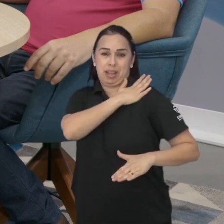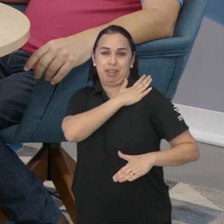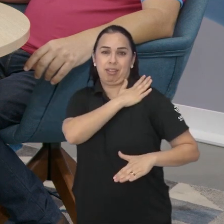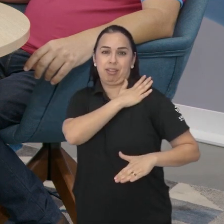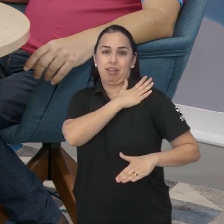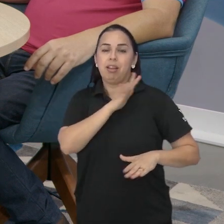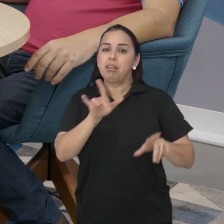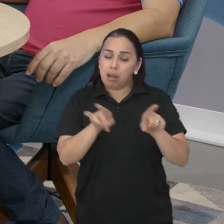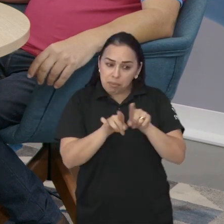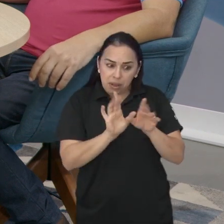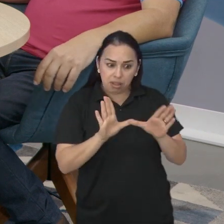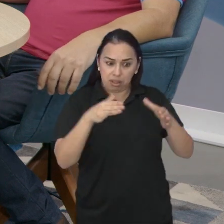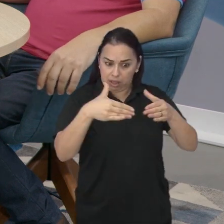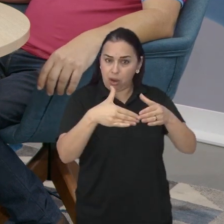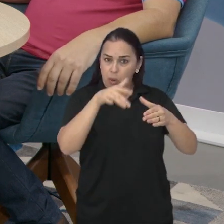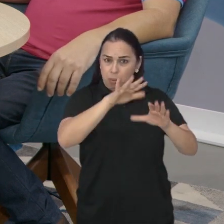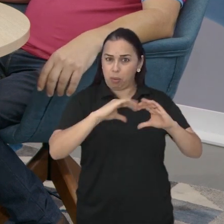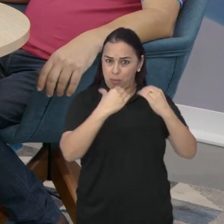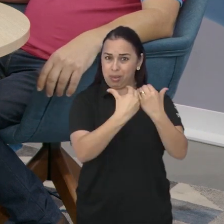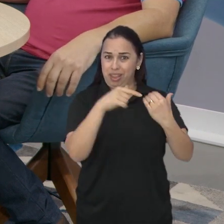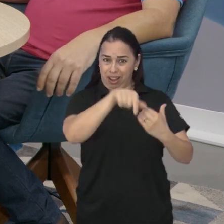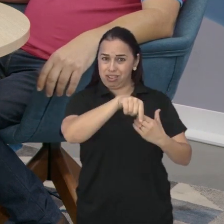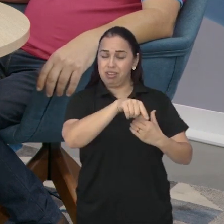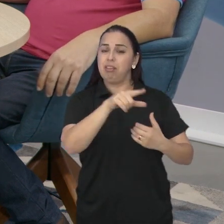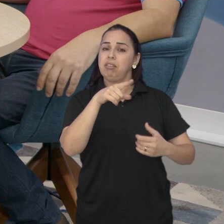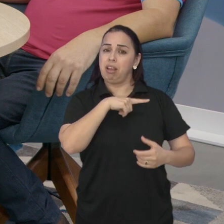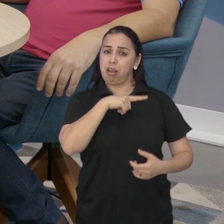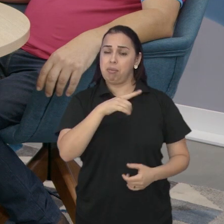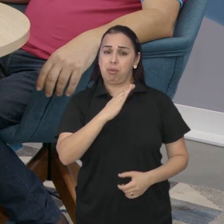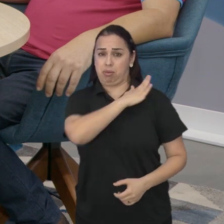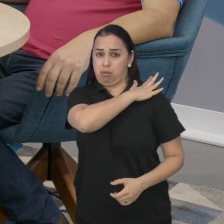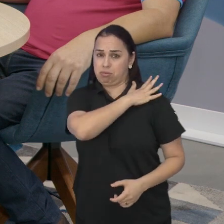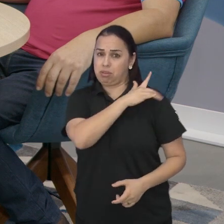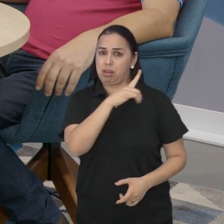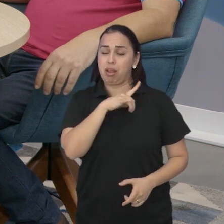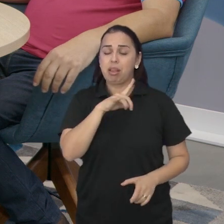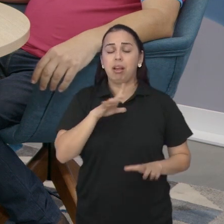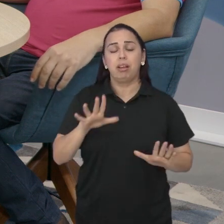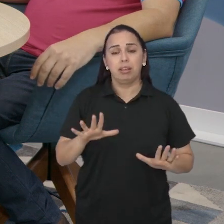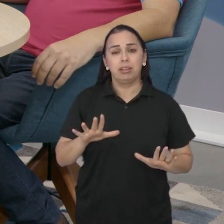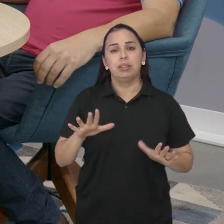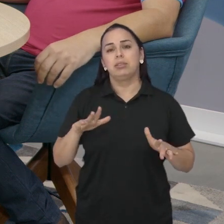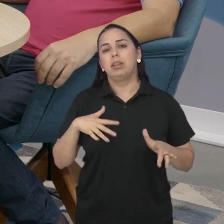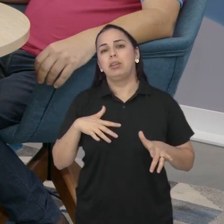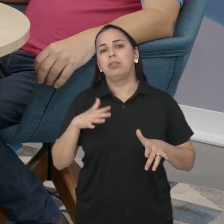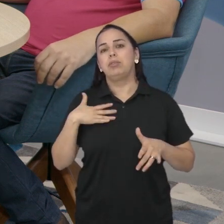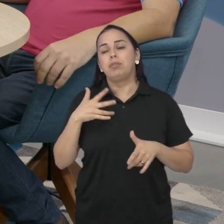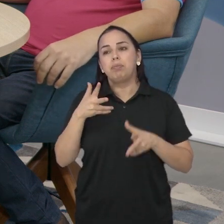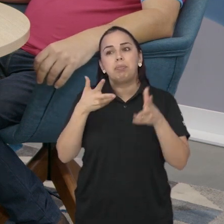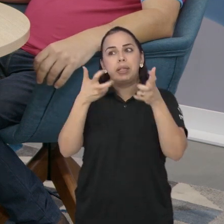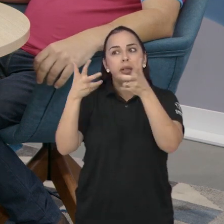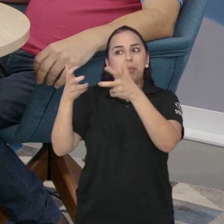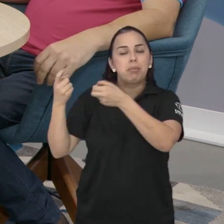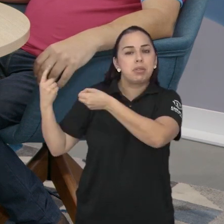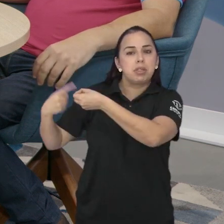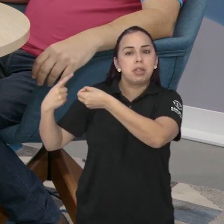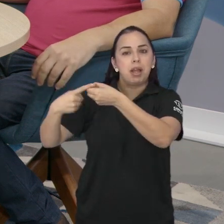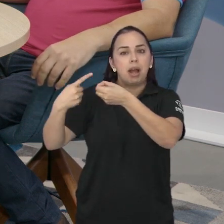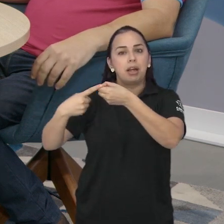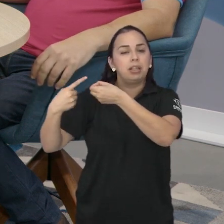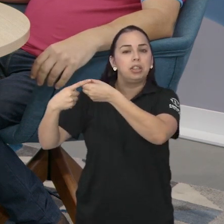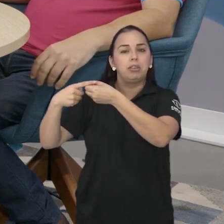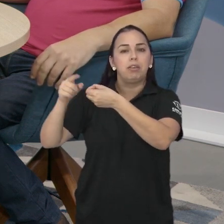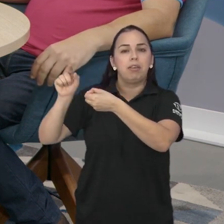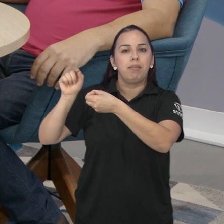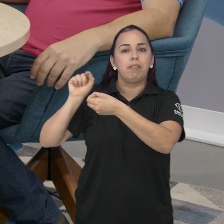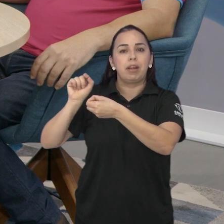pessoas da comunidade, a própria população. E a gente tem visto também cada vez mais muitas cidades tentando fazer esse papel